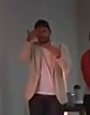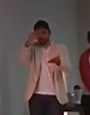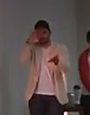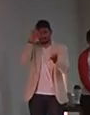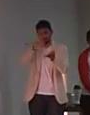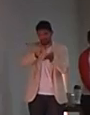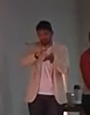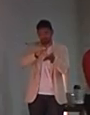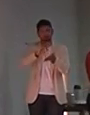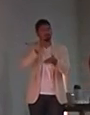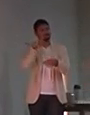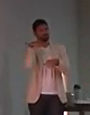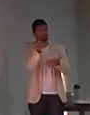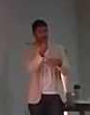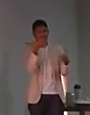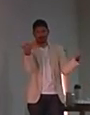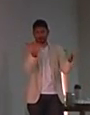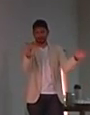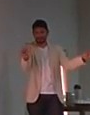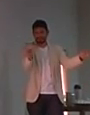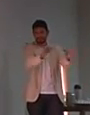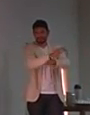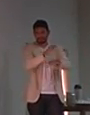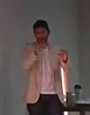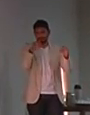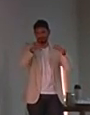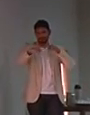obrigada. Estamos dando por encerrado o nosso